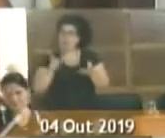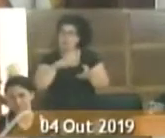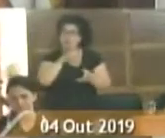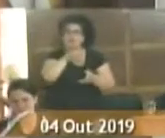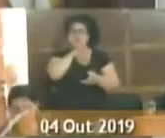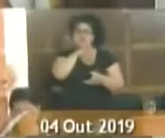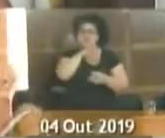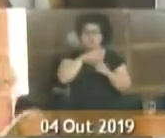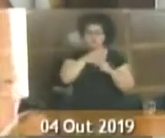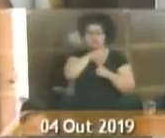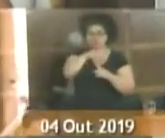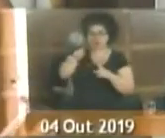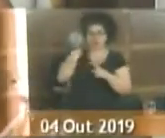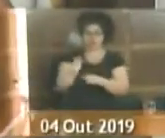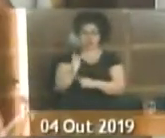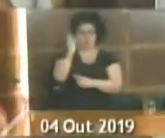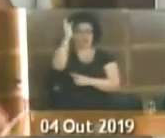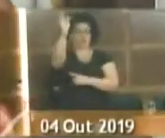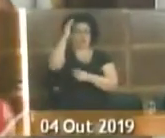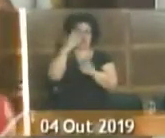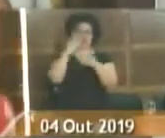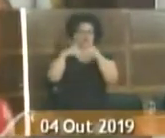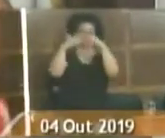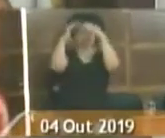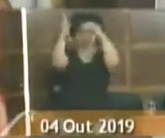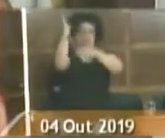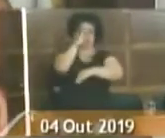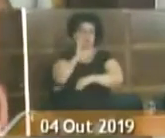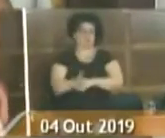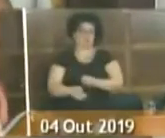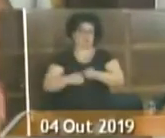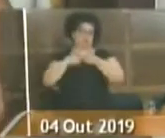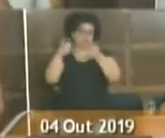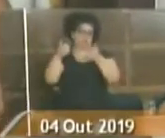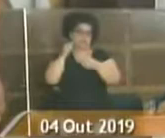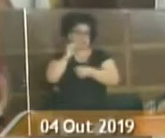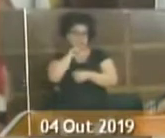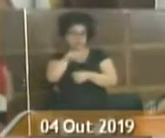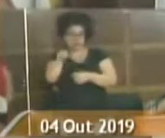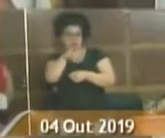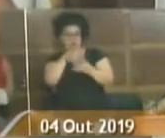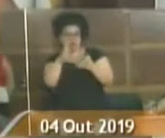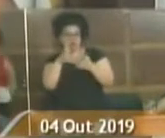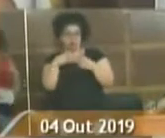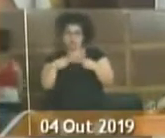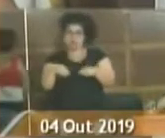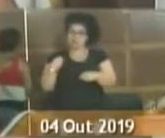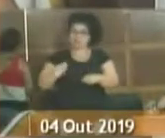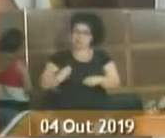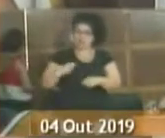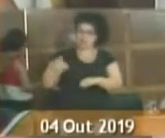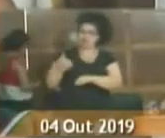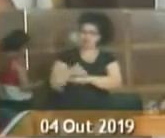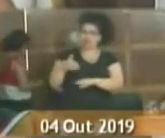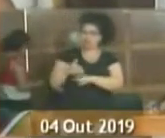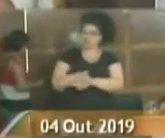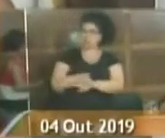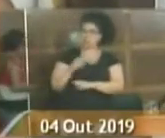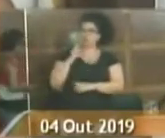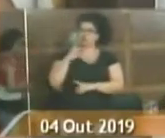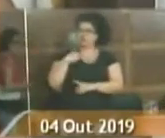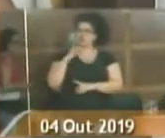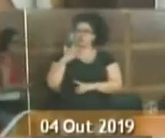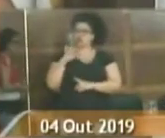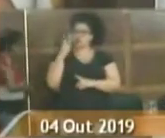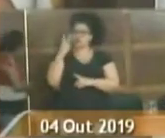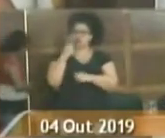Brasil. E se vocês querem determinar alguma coisa, vocês precisam participar. E há 2 anos atrás, mais